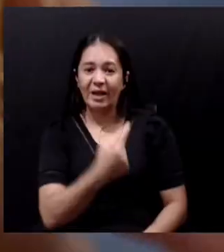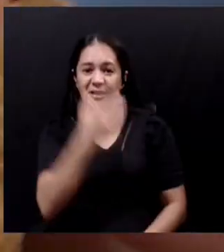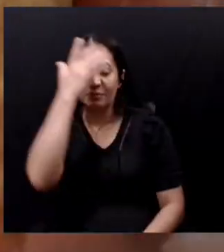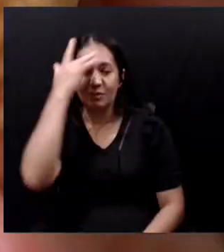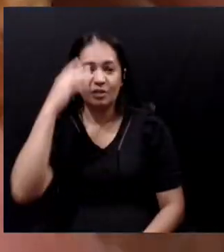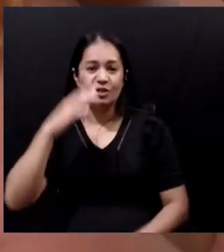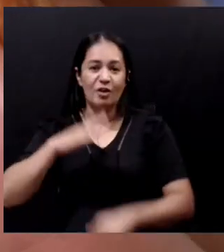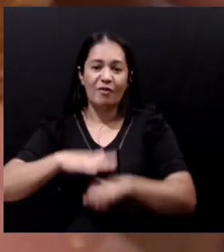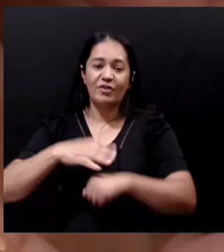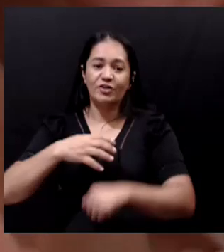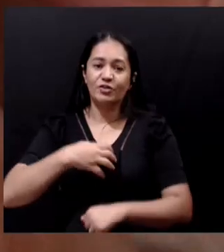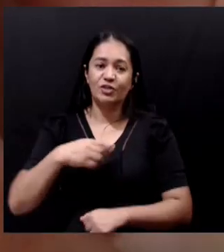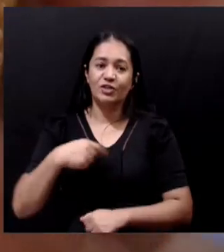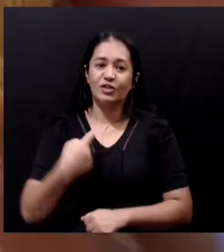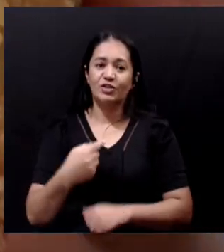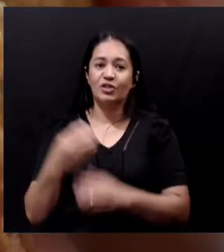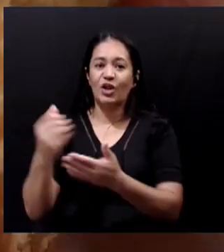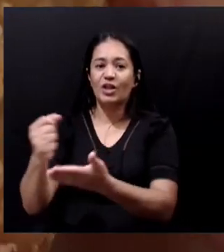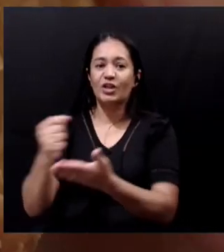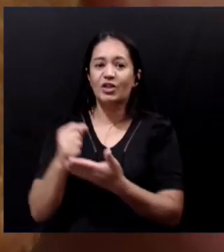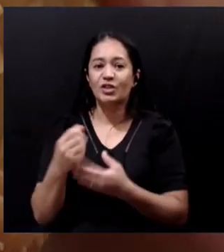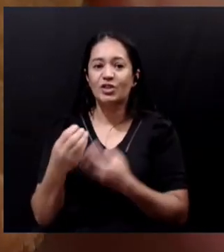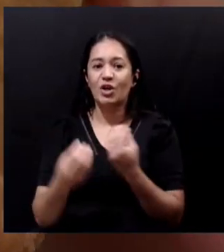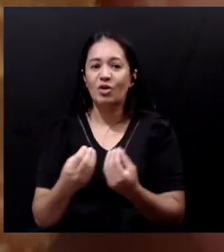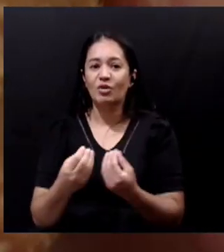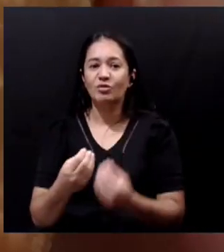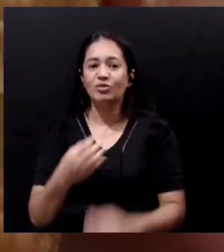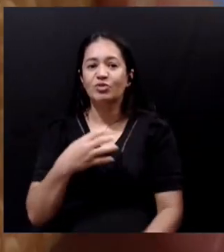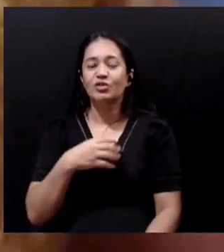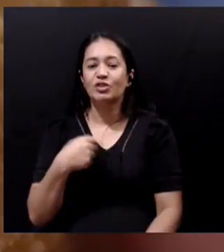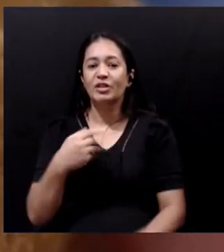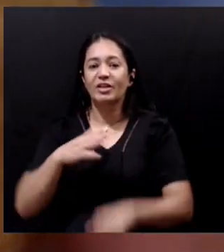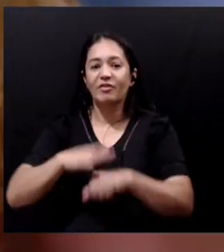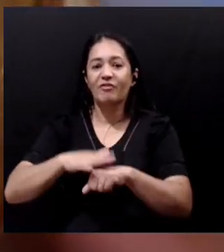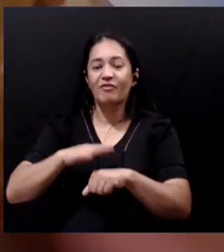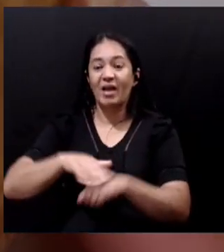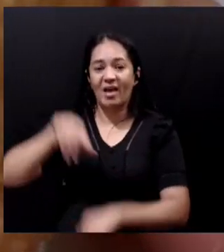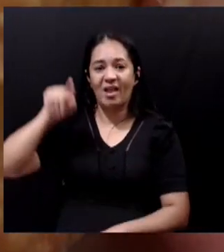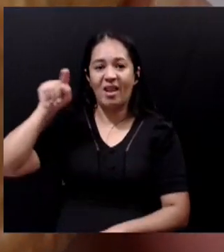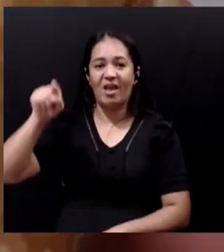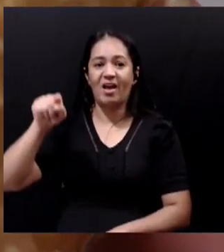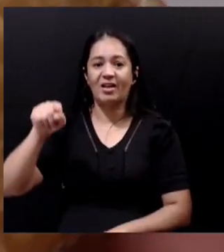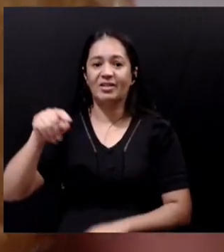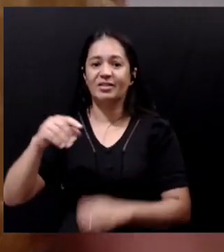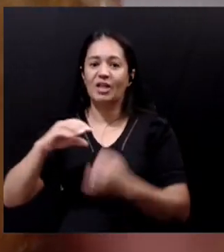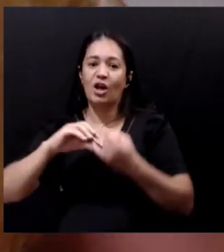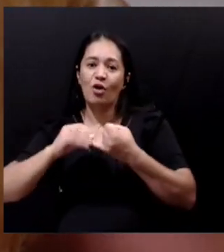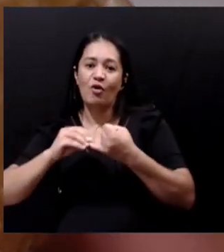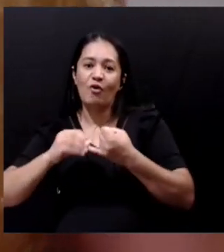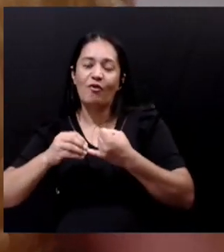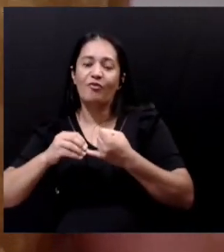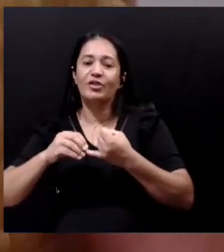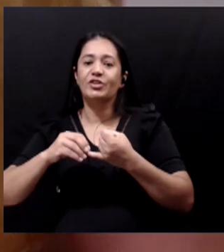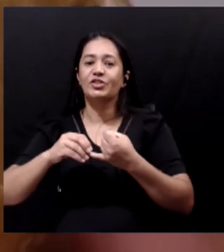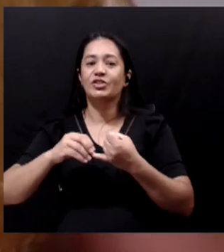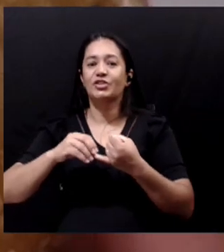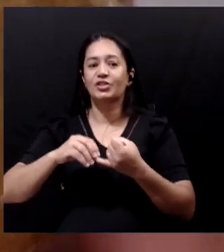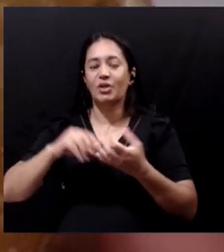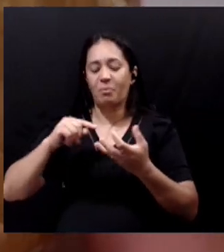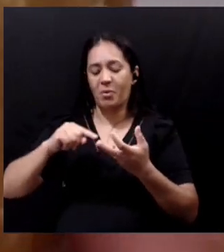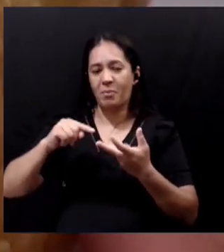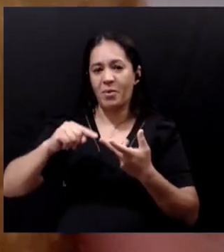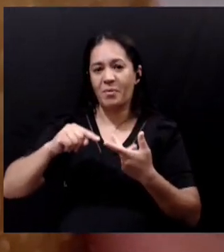gente trouxe ele da nossa forma que é feito lá. Com feijão de corda, com arroz, com bacon, com a calabresa, com a carne seca de verdade,